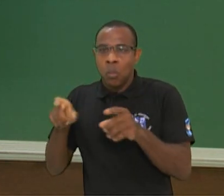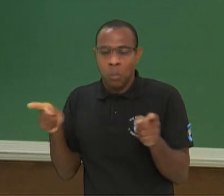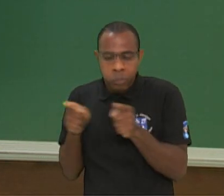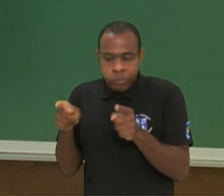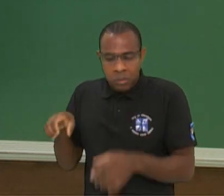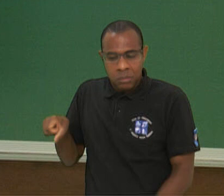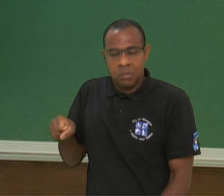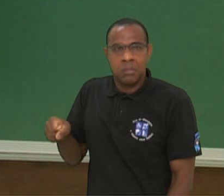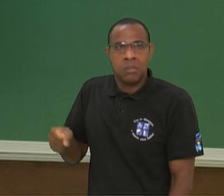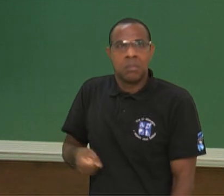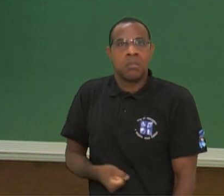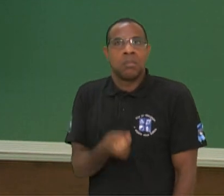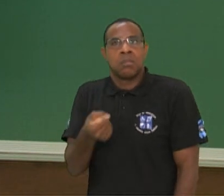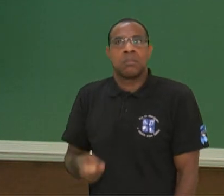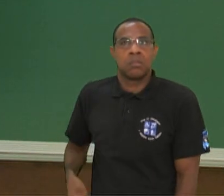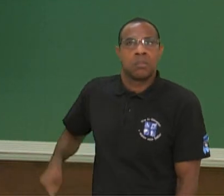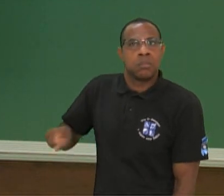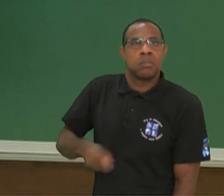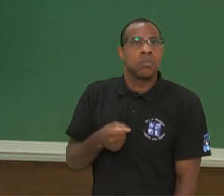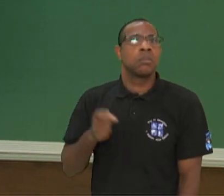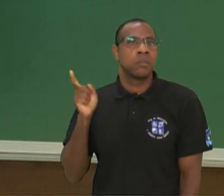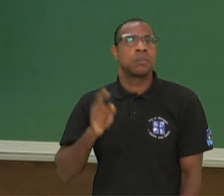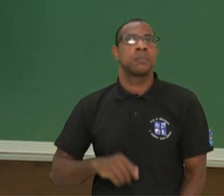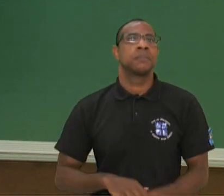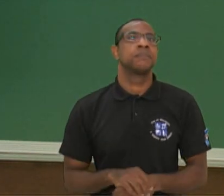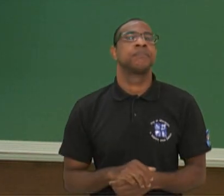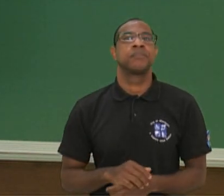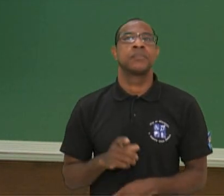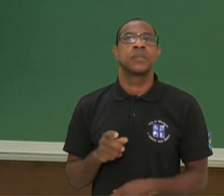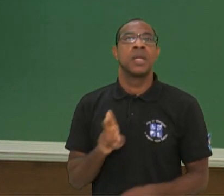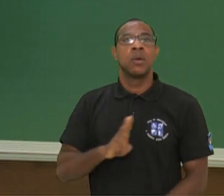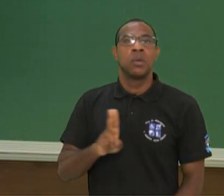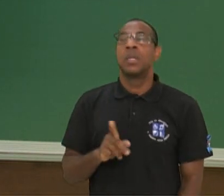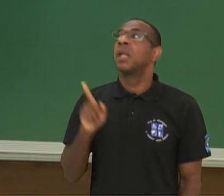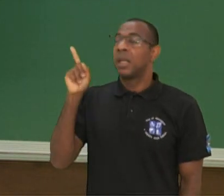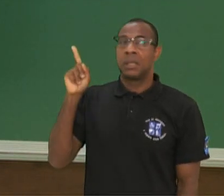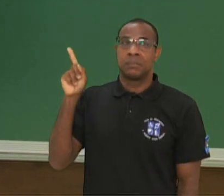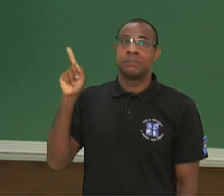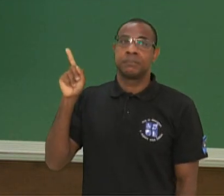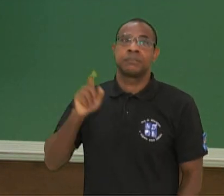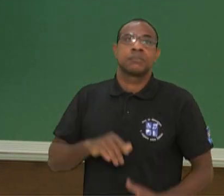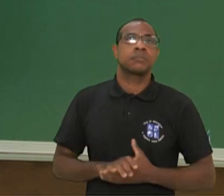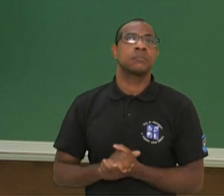evolução das raquetes. Então, hoje a raquete utilizada é essa daqui.